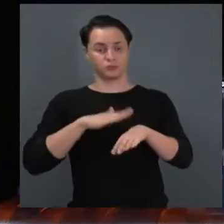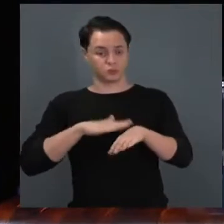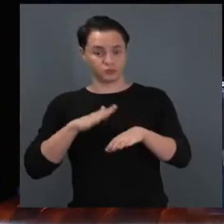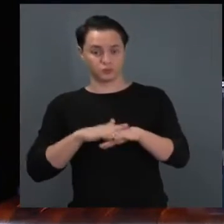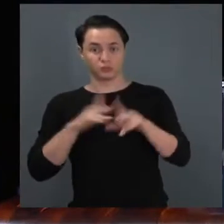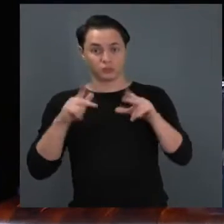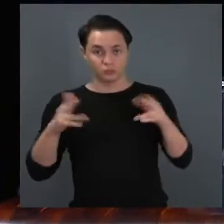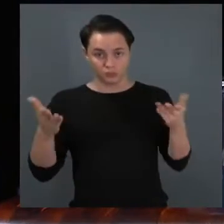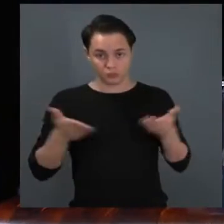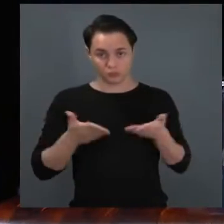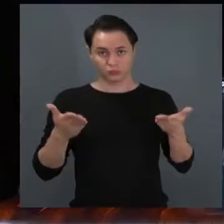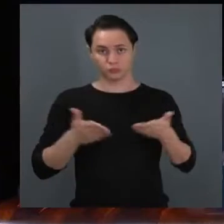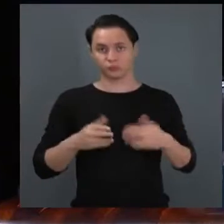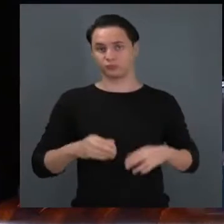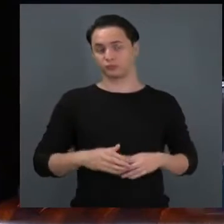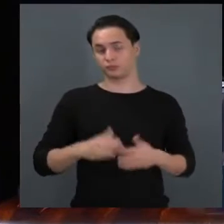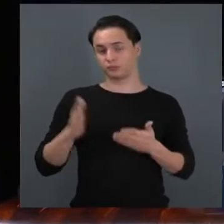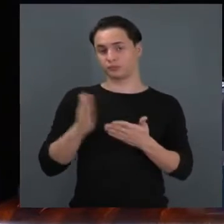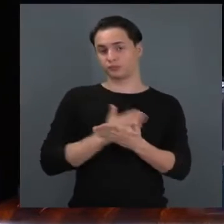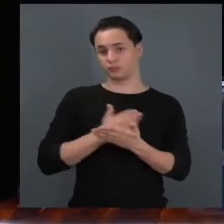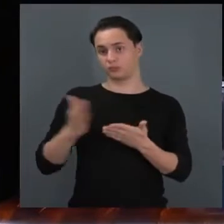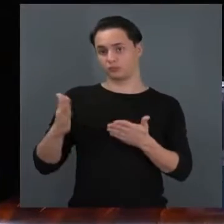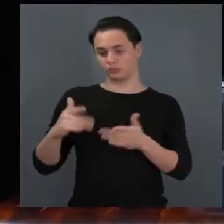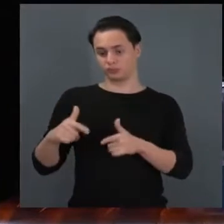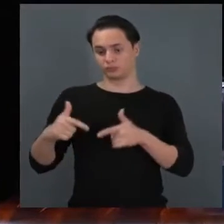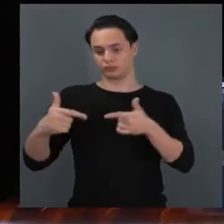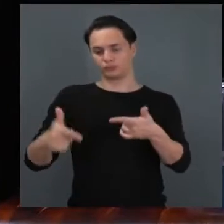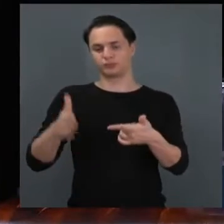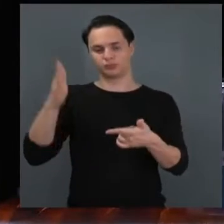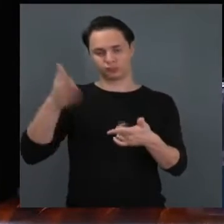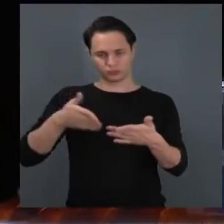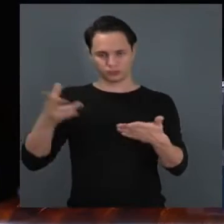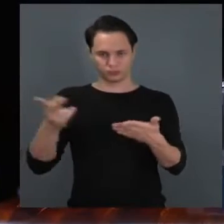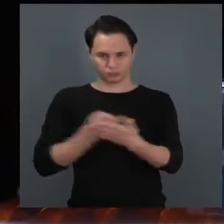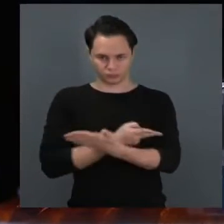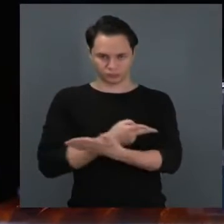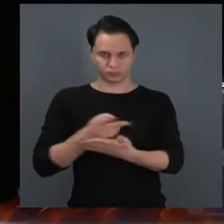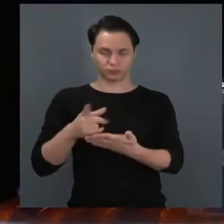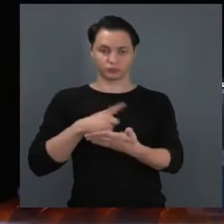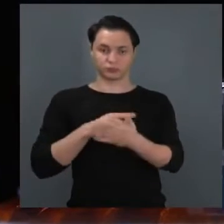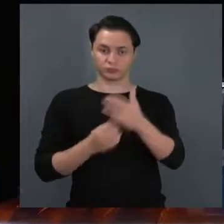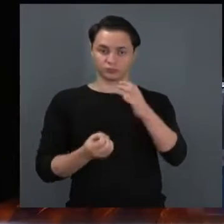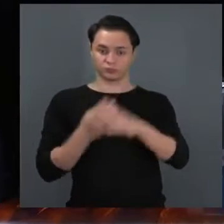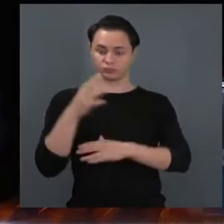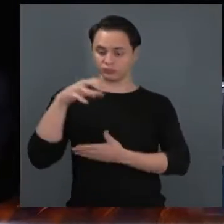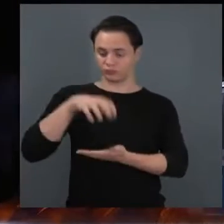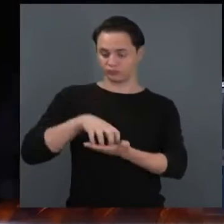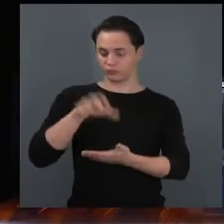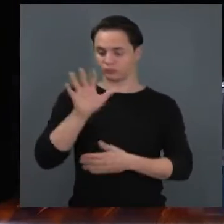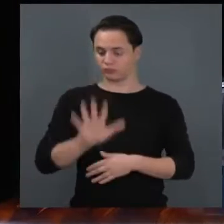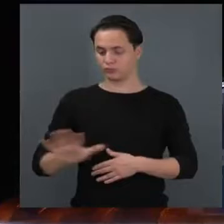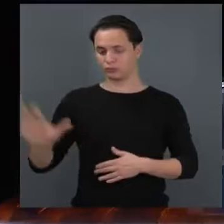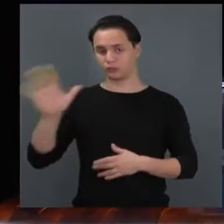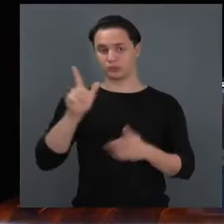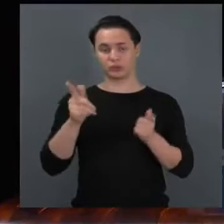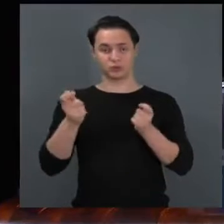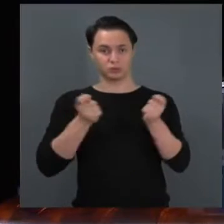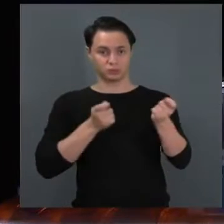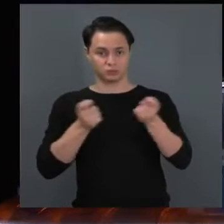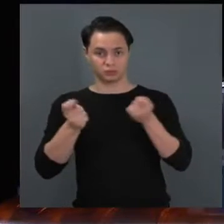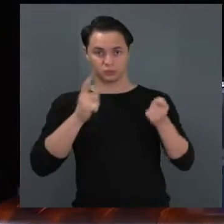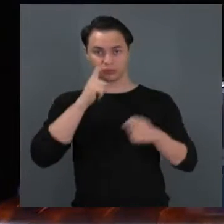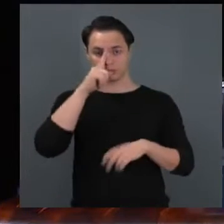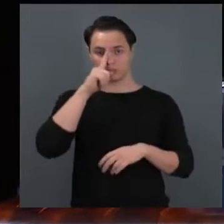esse. Algumas ações já feitas: criação do Centro Nacional de Gerenciamento de Riscos